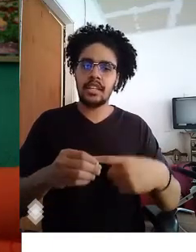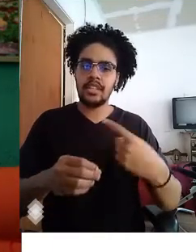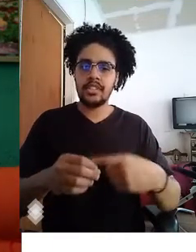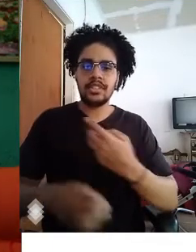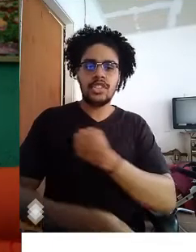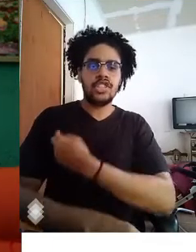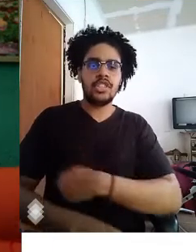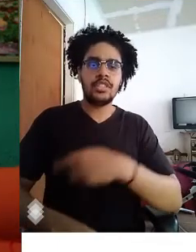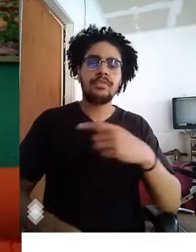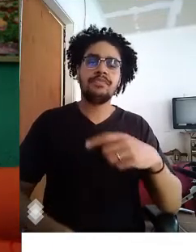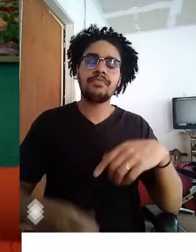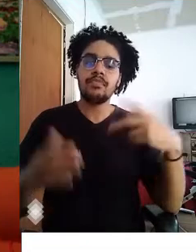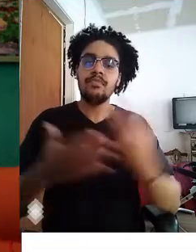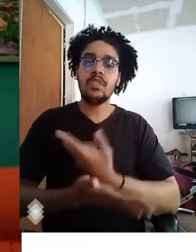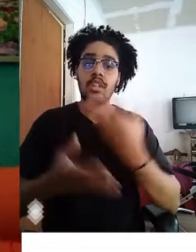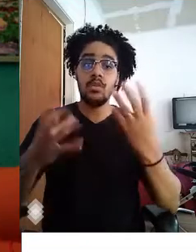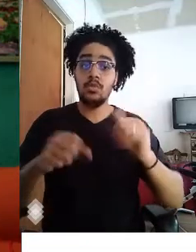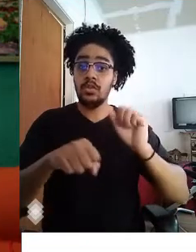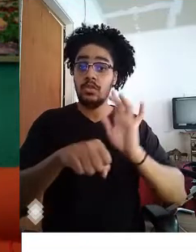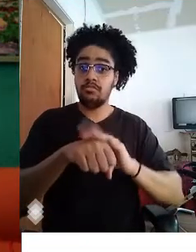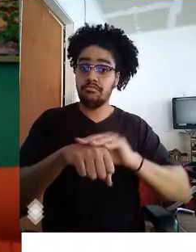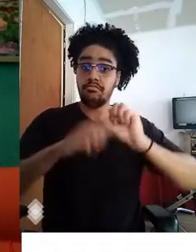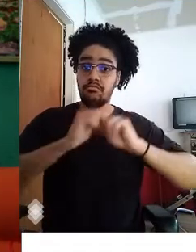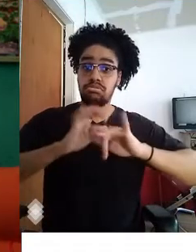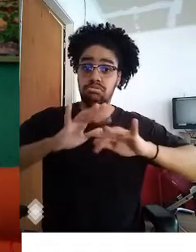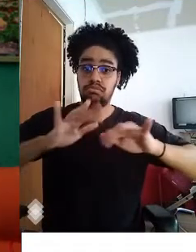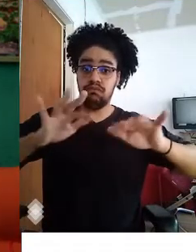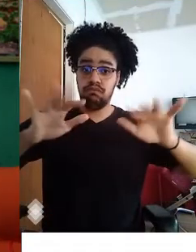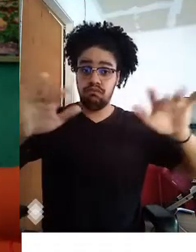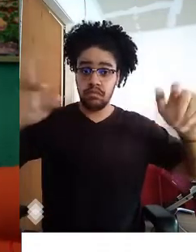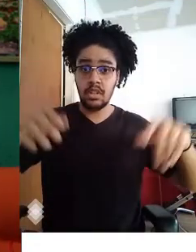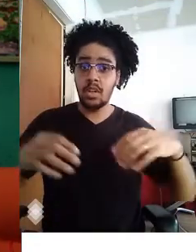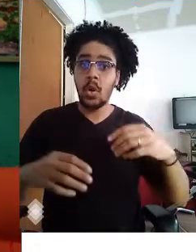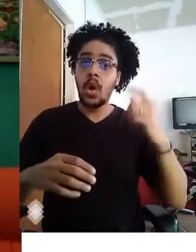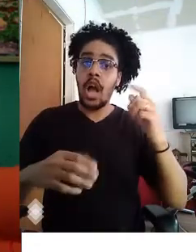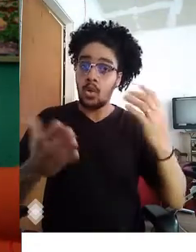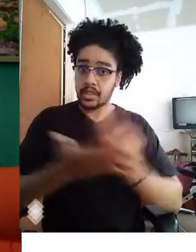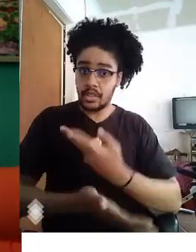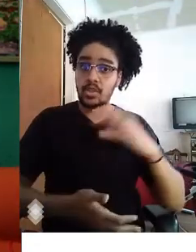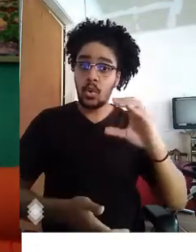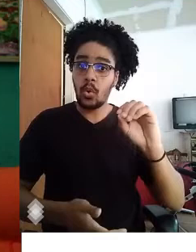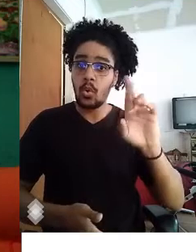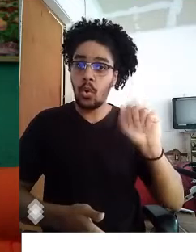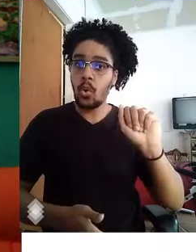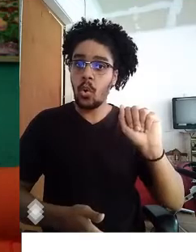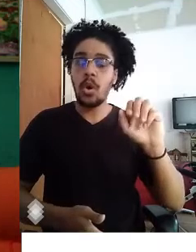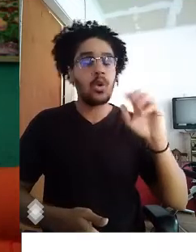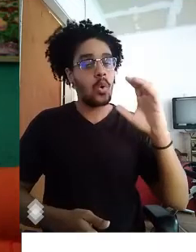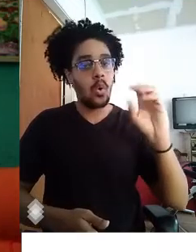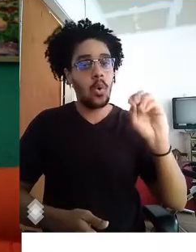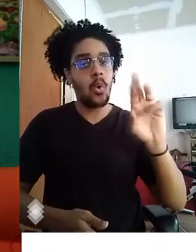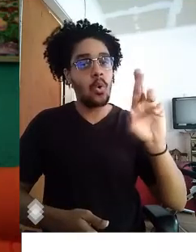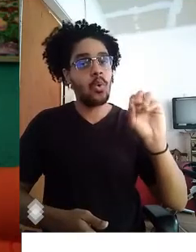chinesa, eclode uma grande epidemia de um vírus, um coronavírus, né, que recebeu o nome